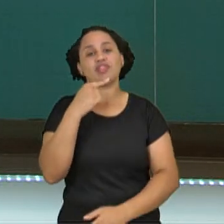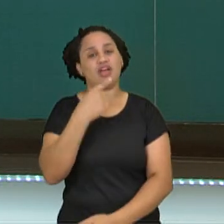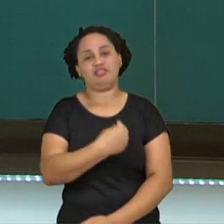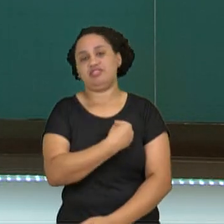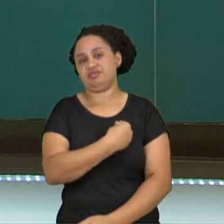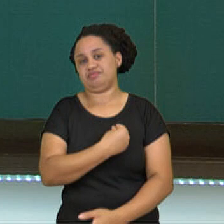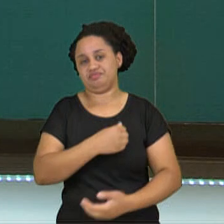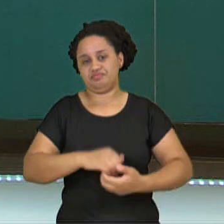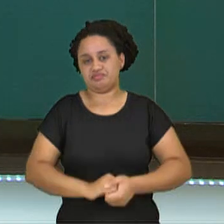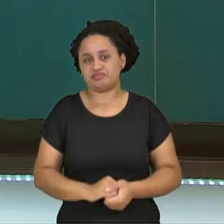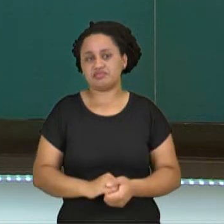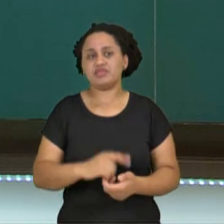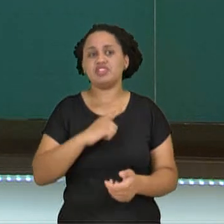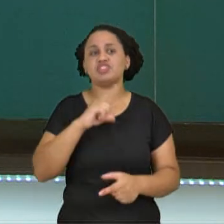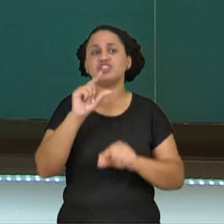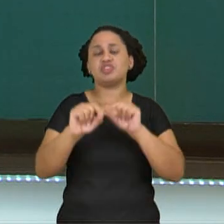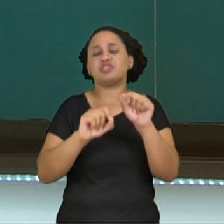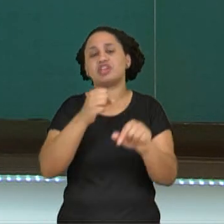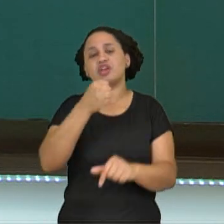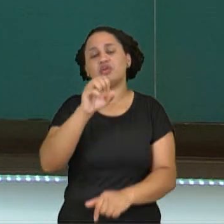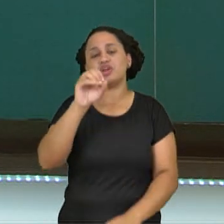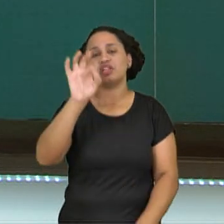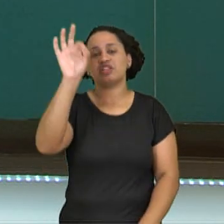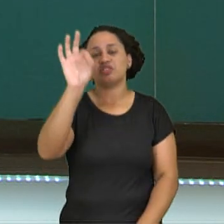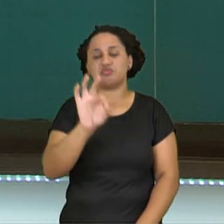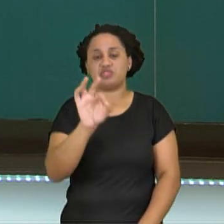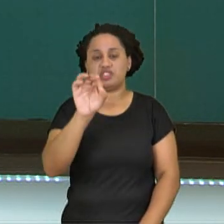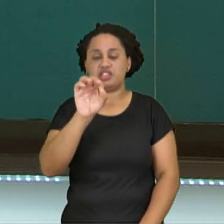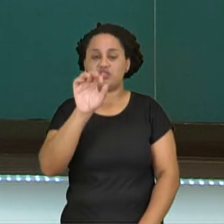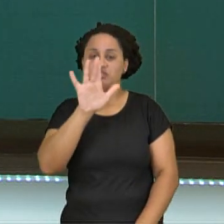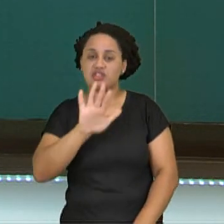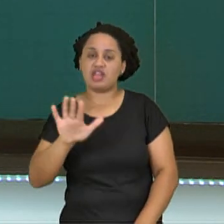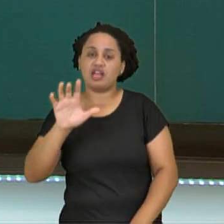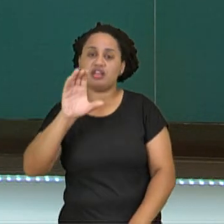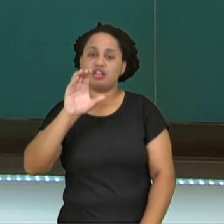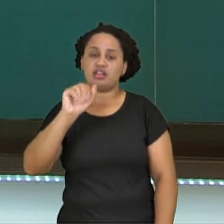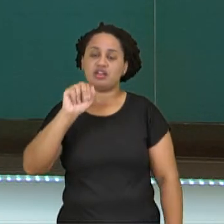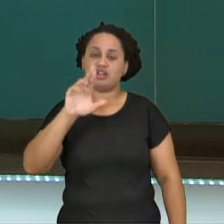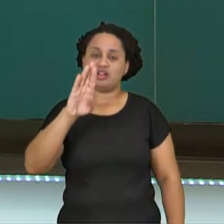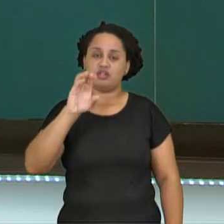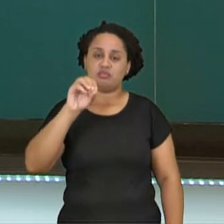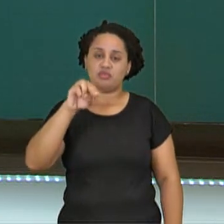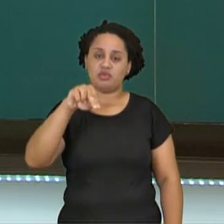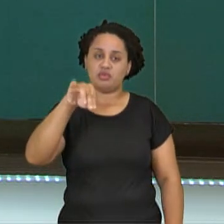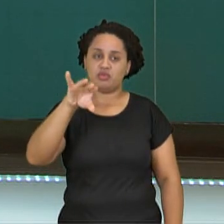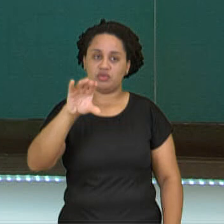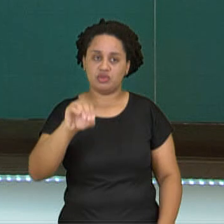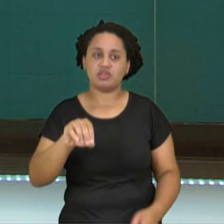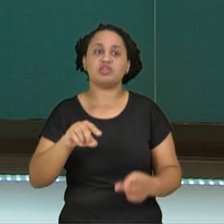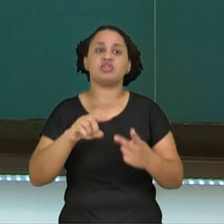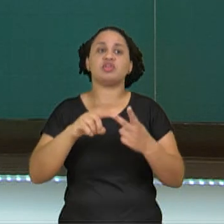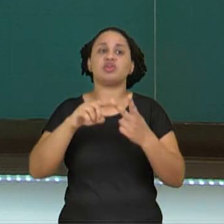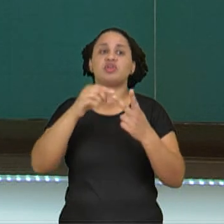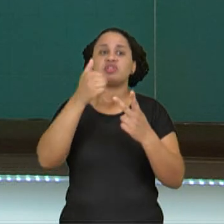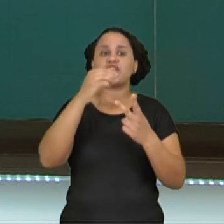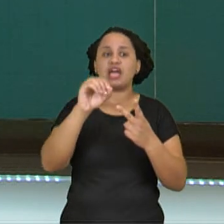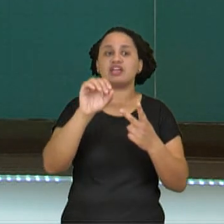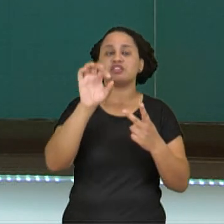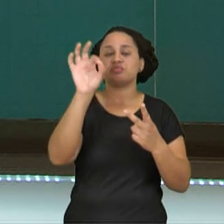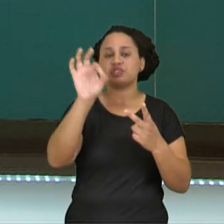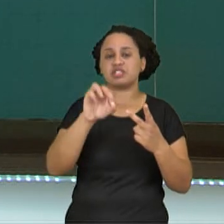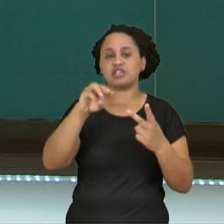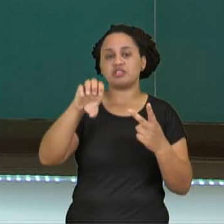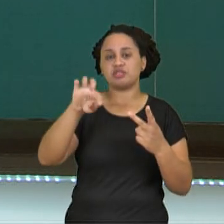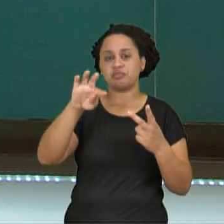quê? 80% de gás carbônico, 10% de metano, 5% de monóxido de